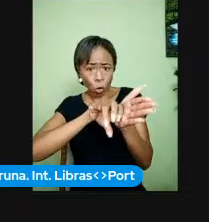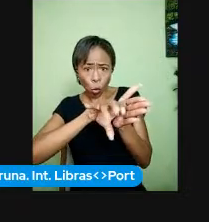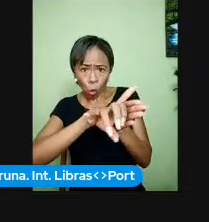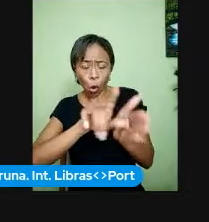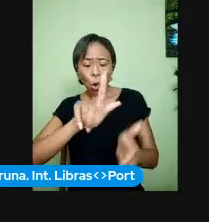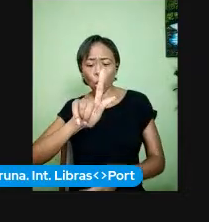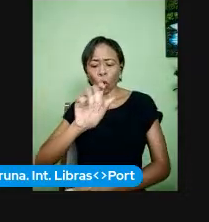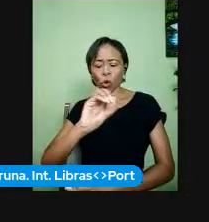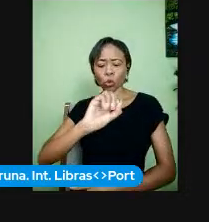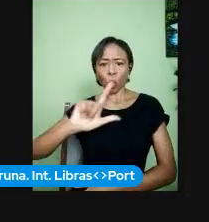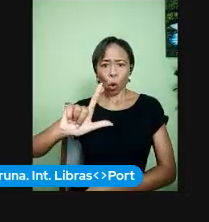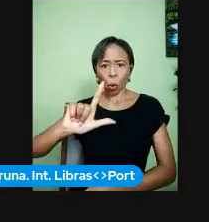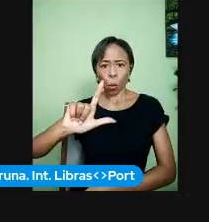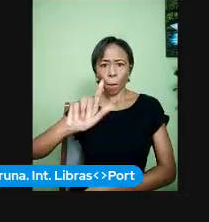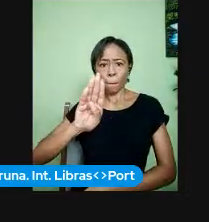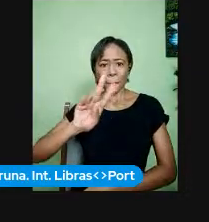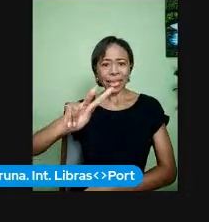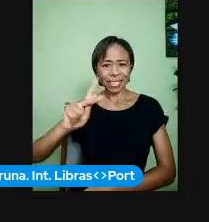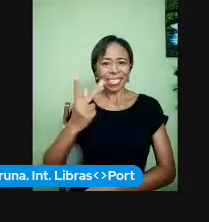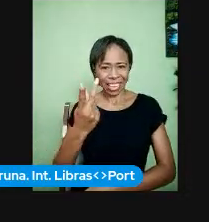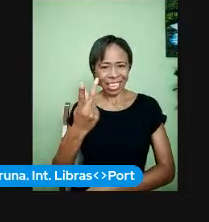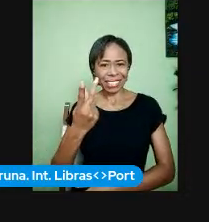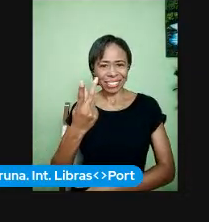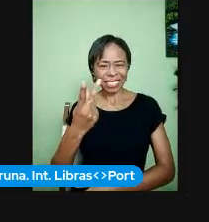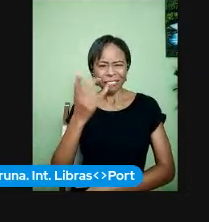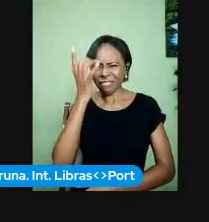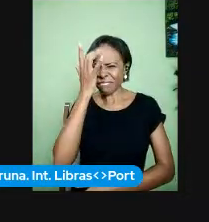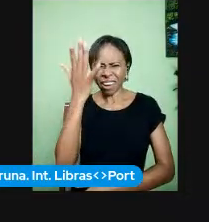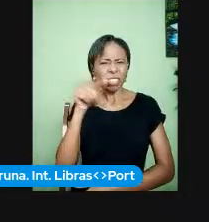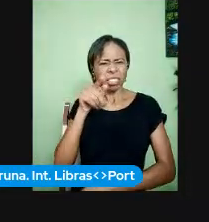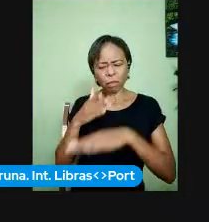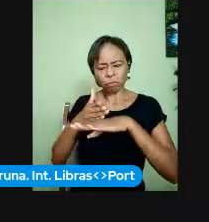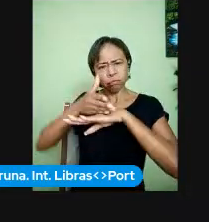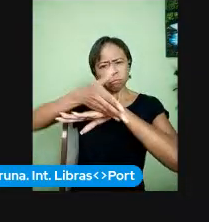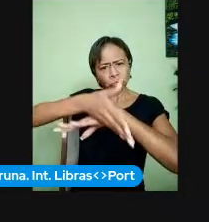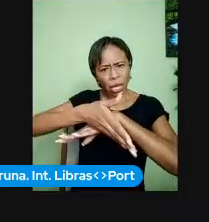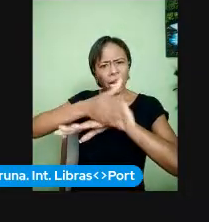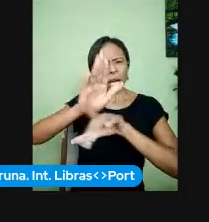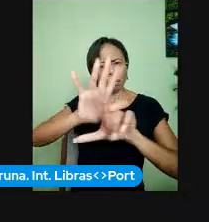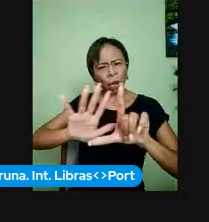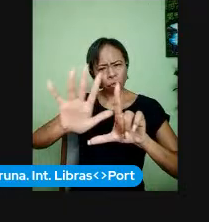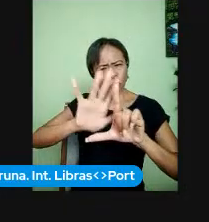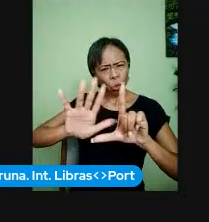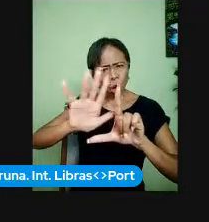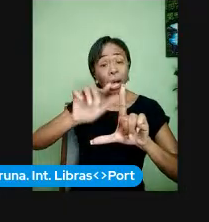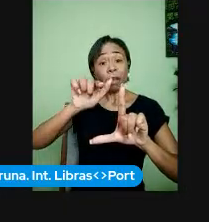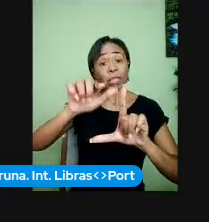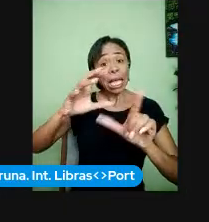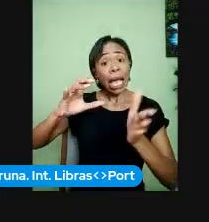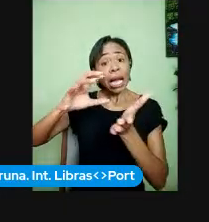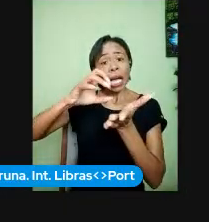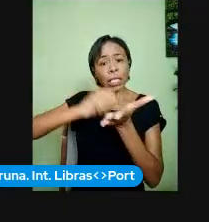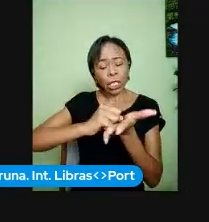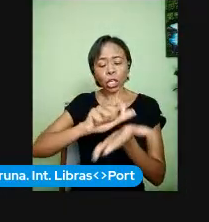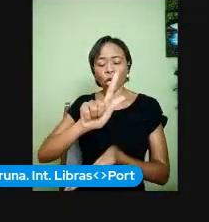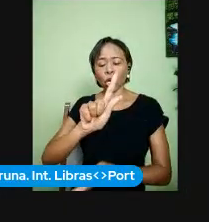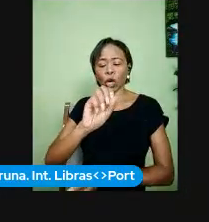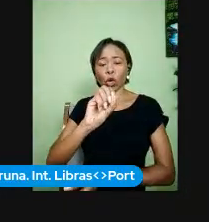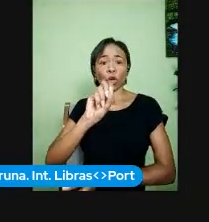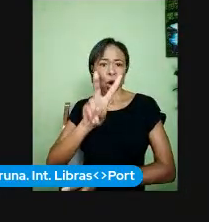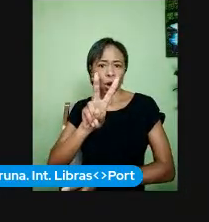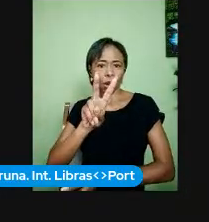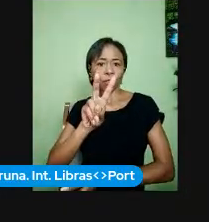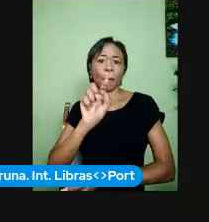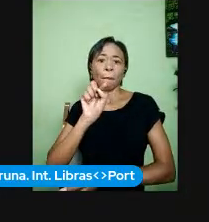GoBH. Aí é muito fácil, você pode entrar na plataforma, se cadastrar pelo gov.br